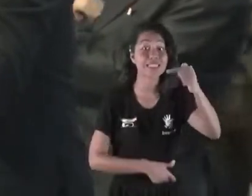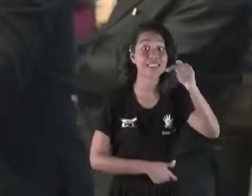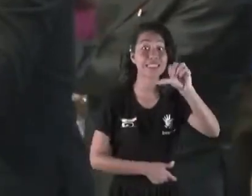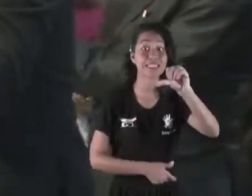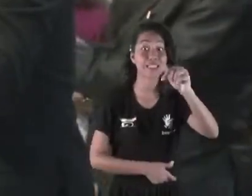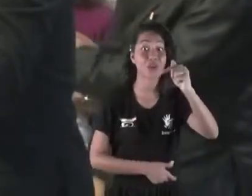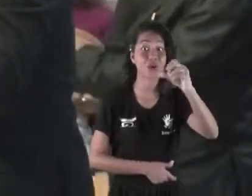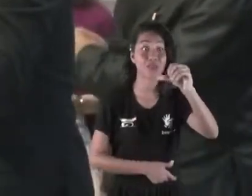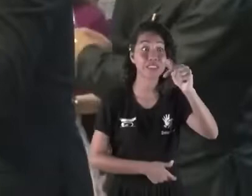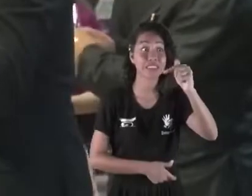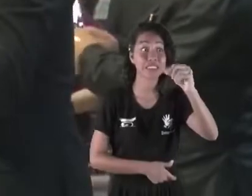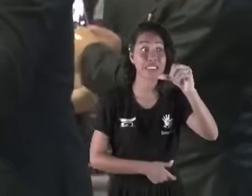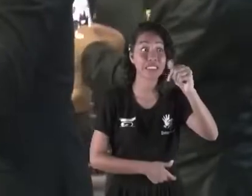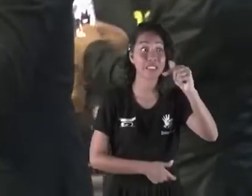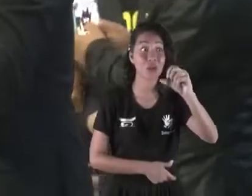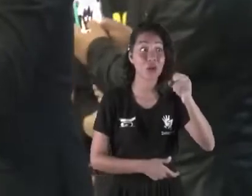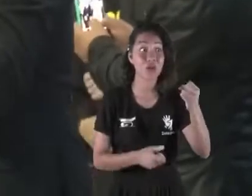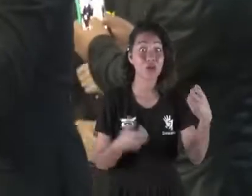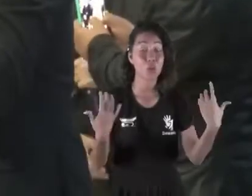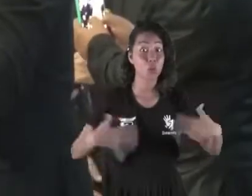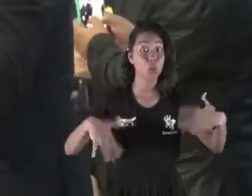79? Vem,